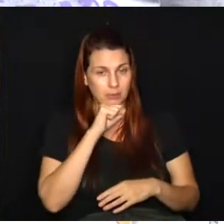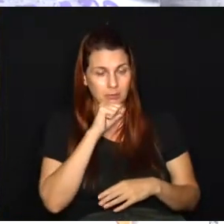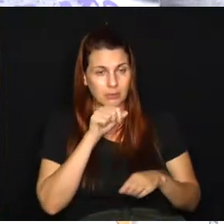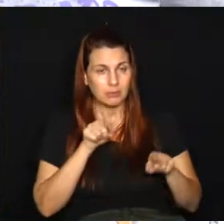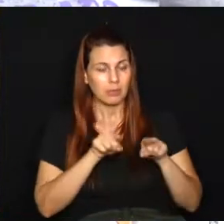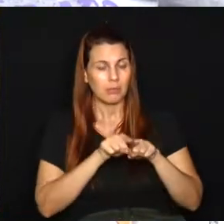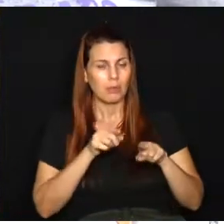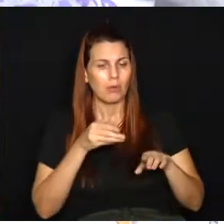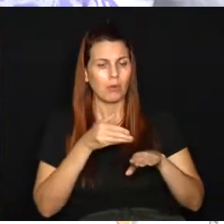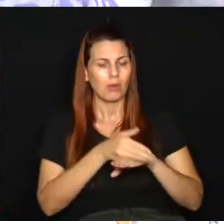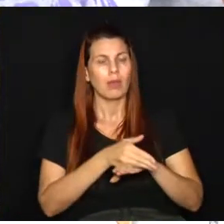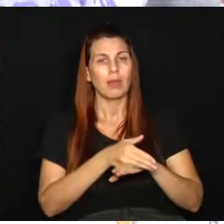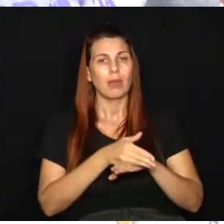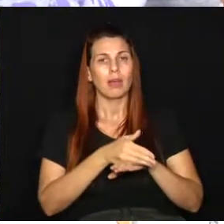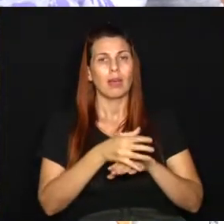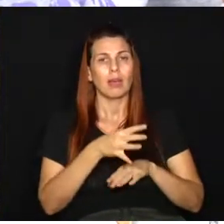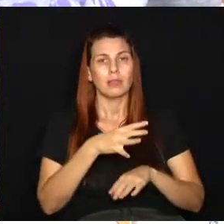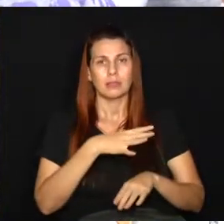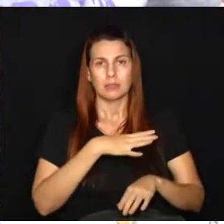acesso à cidade.